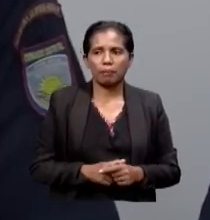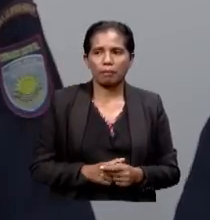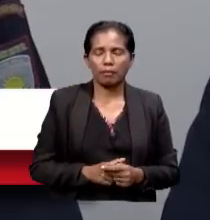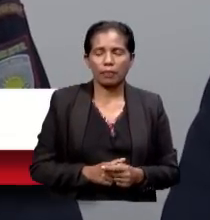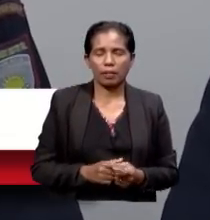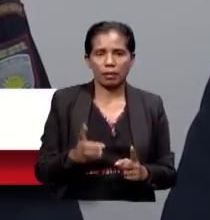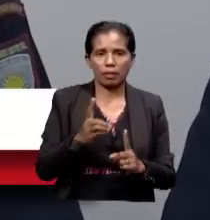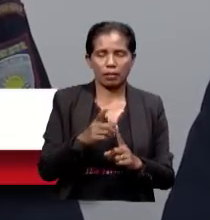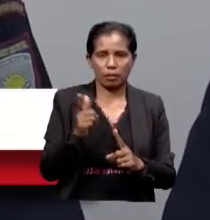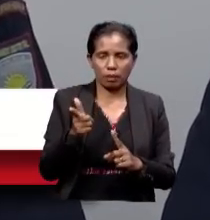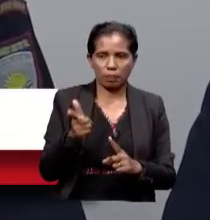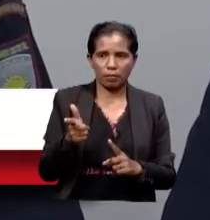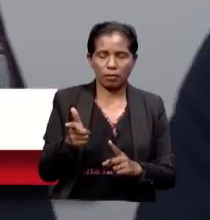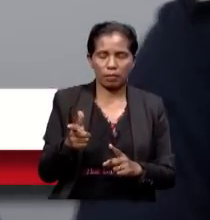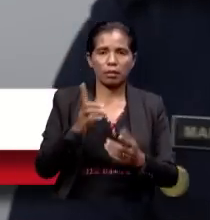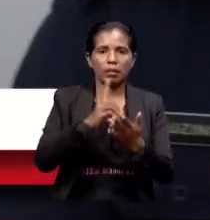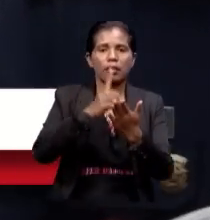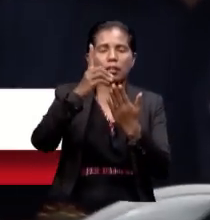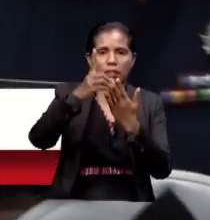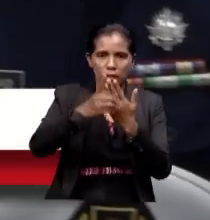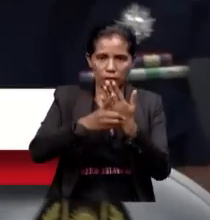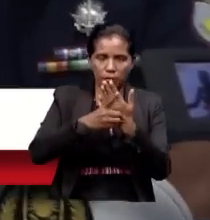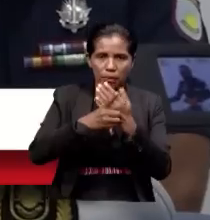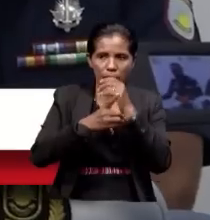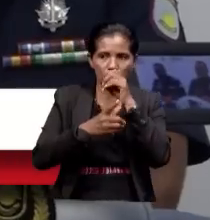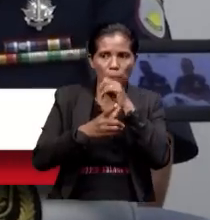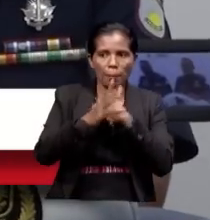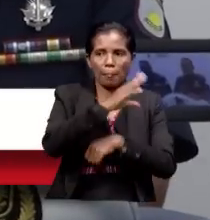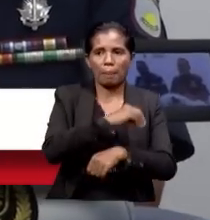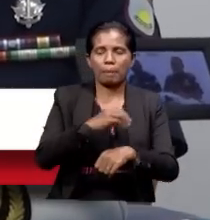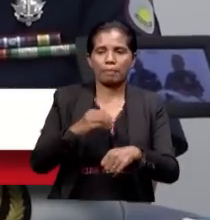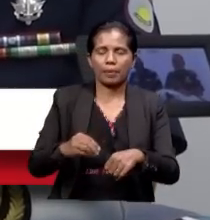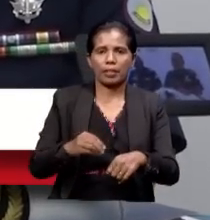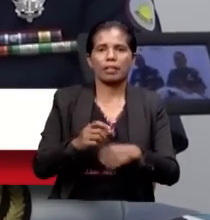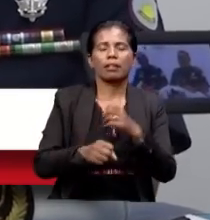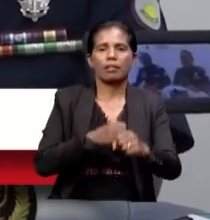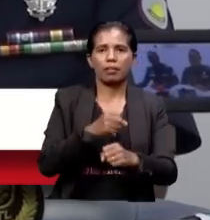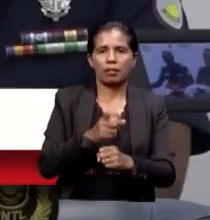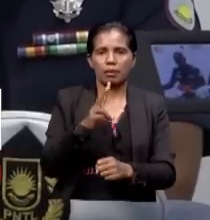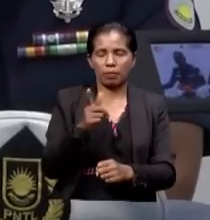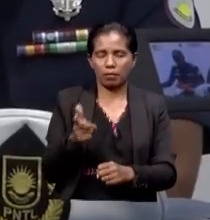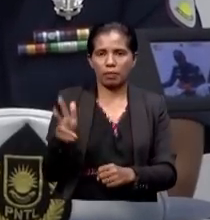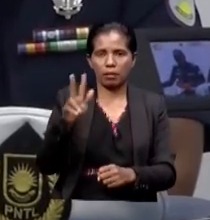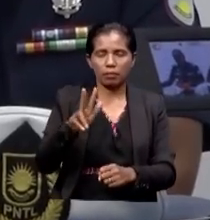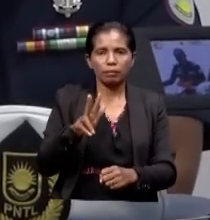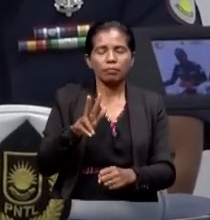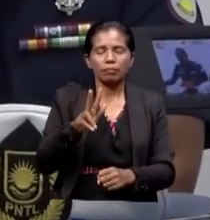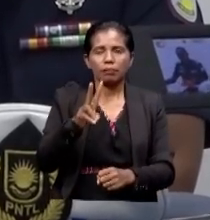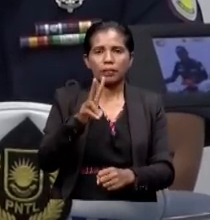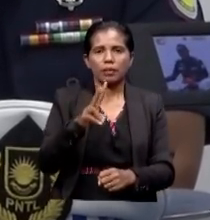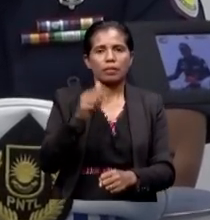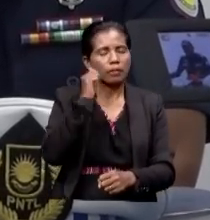20 de dezembro tinha 2022 cidadão feito ida com a